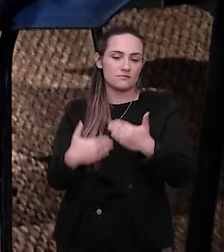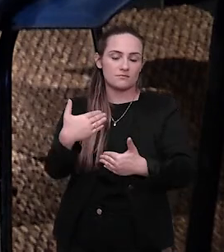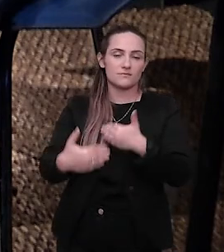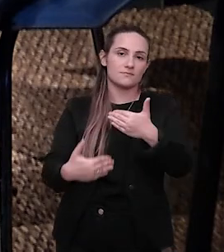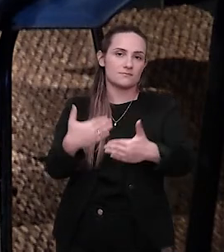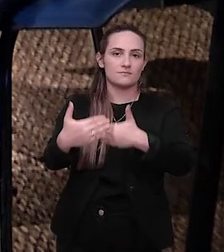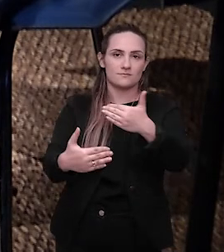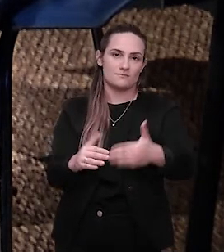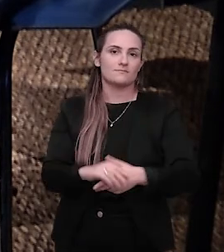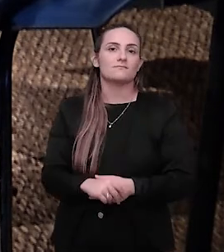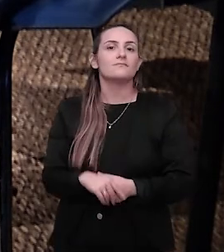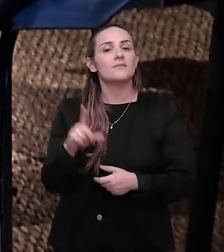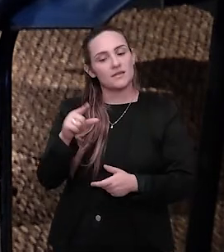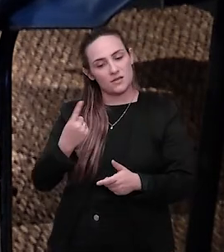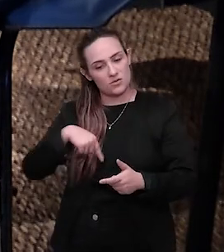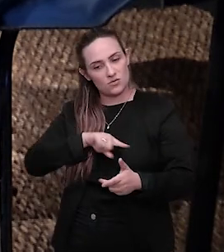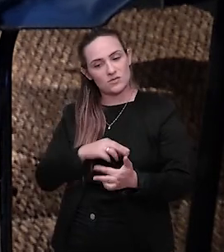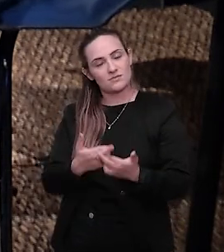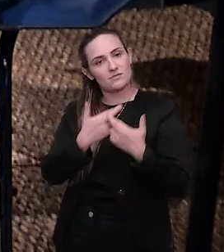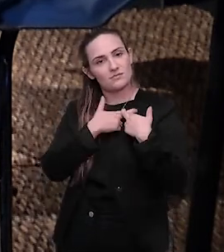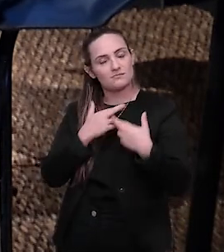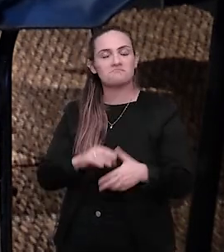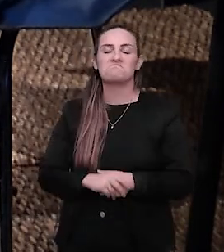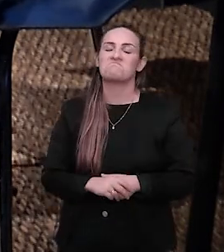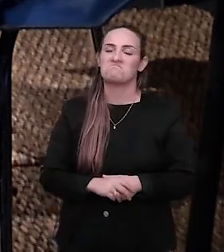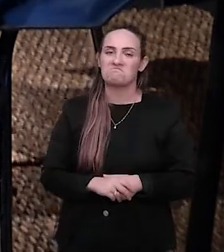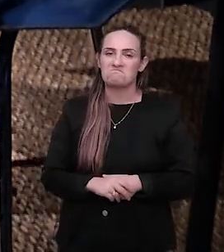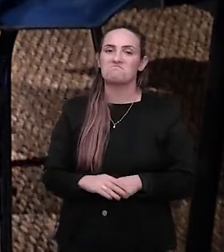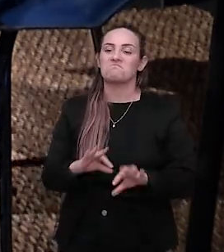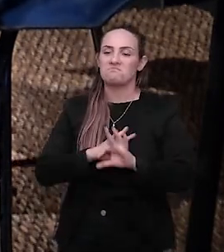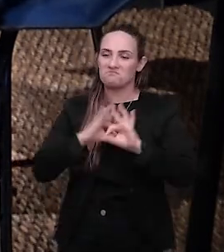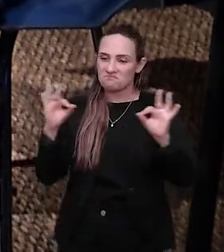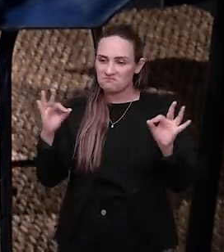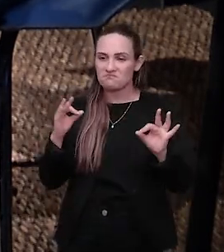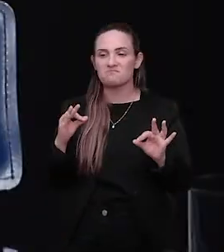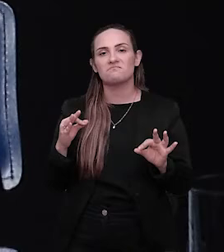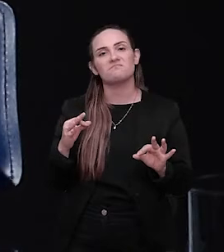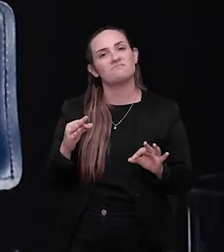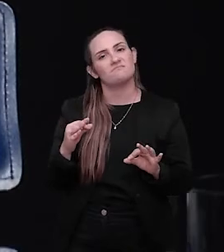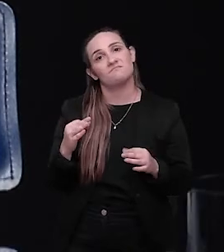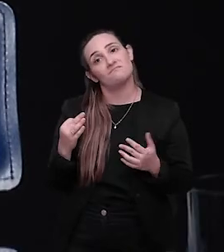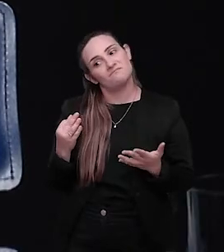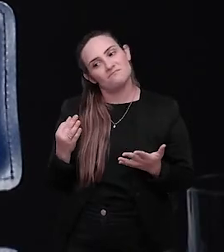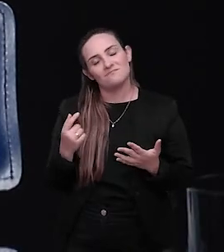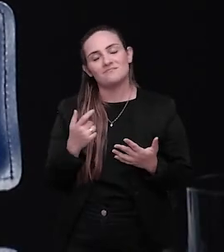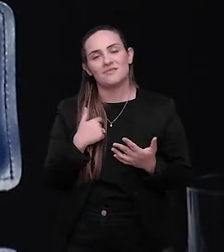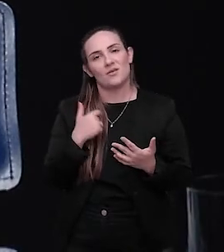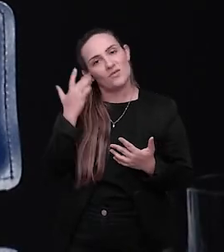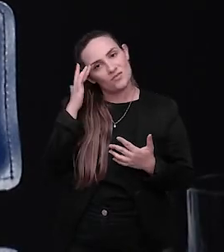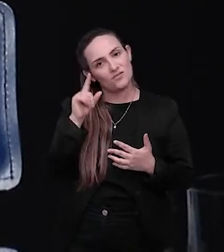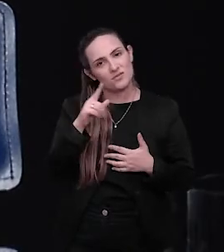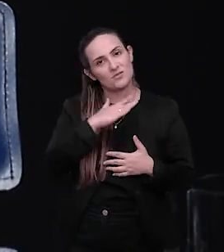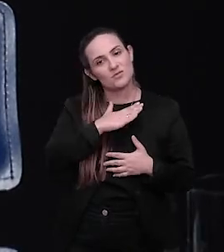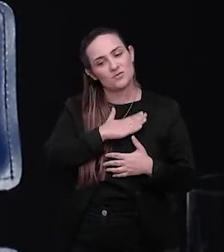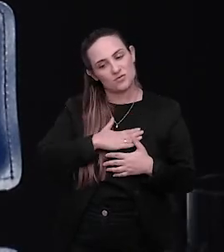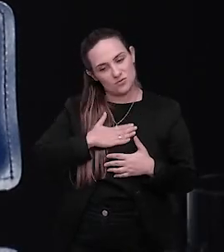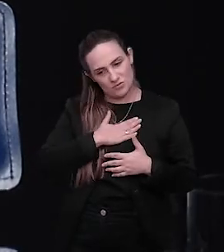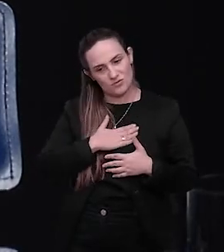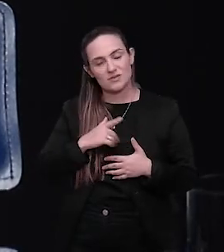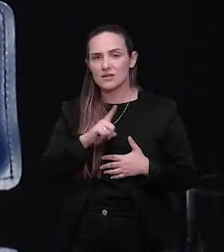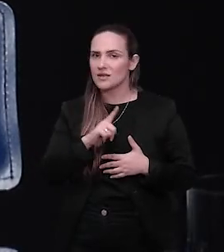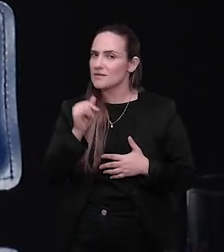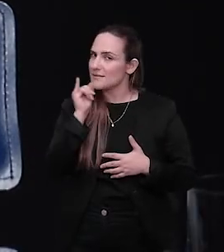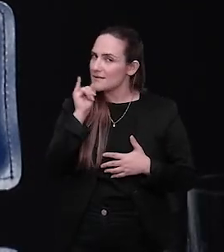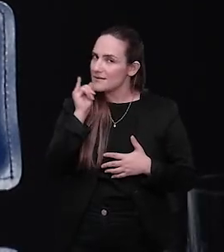as futuras gerações, que é essa nossa responsabilidade. Que ótimo! Tenho certeza que você gostou muito, né? A conversa com muitos